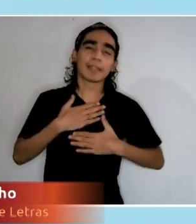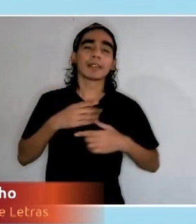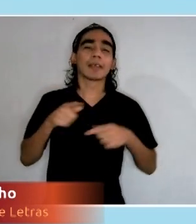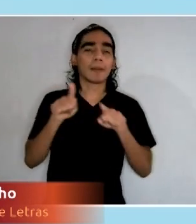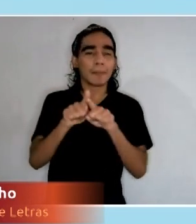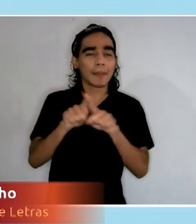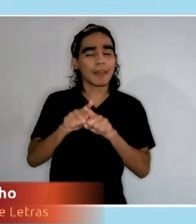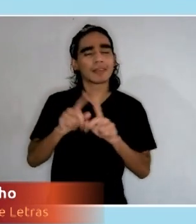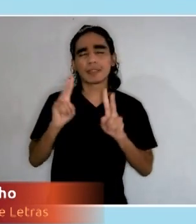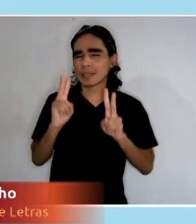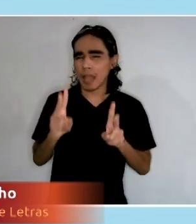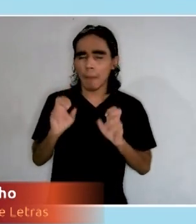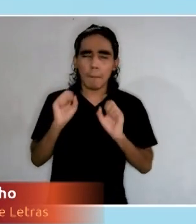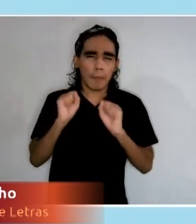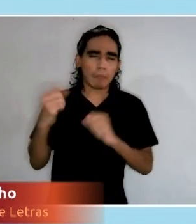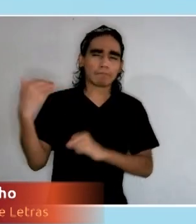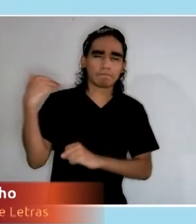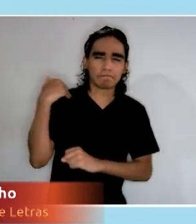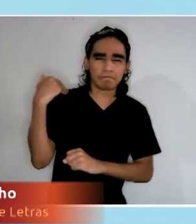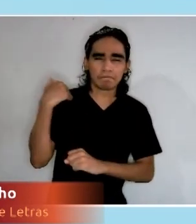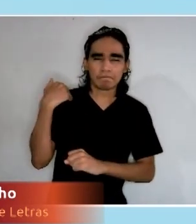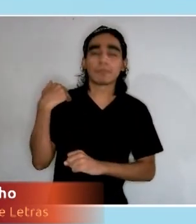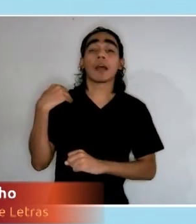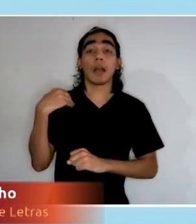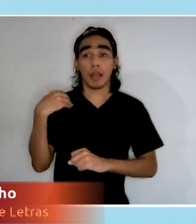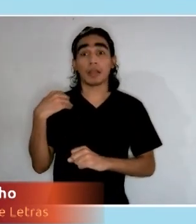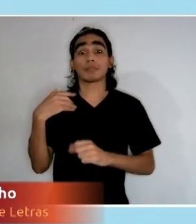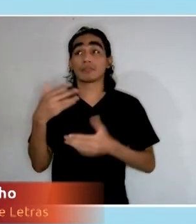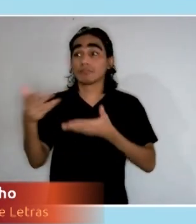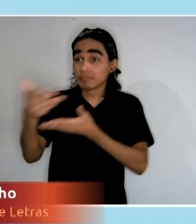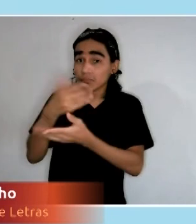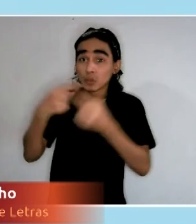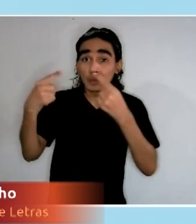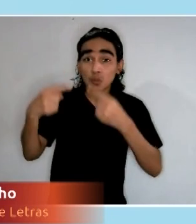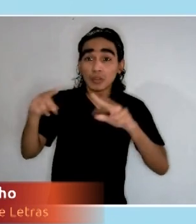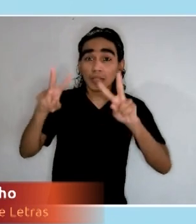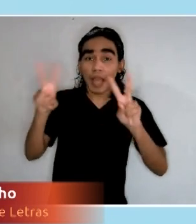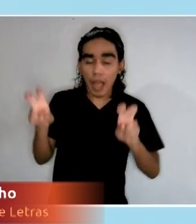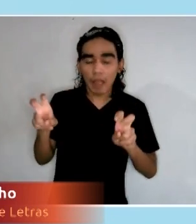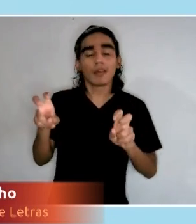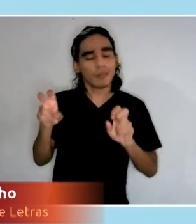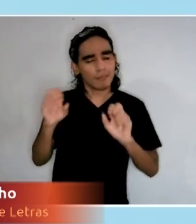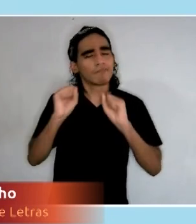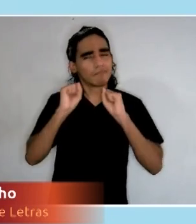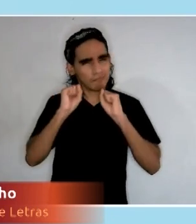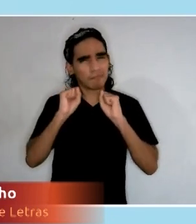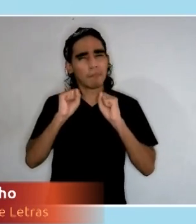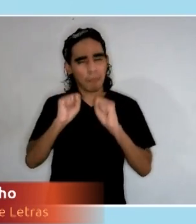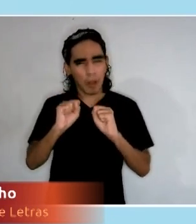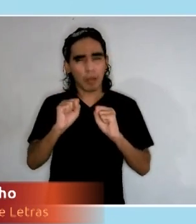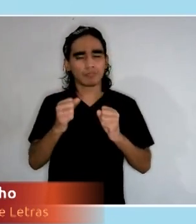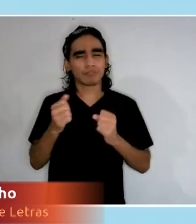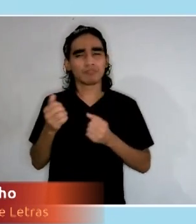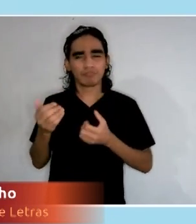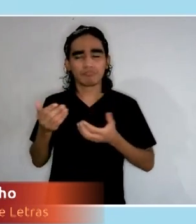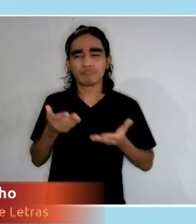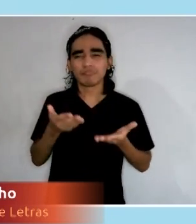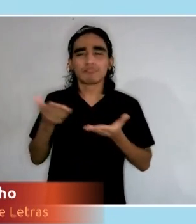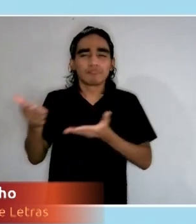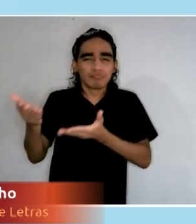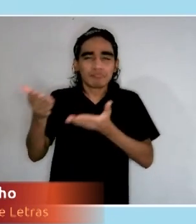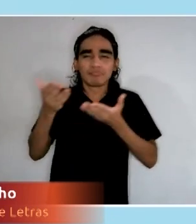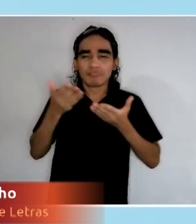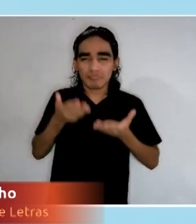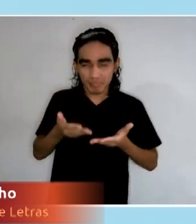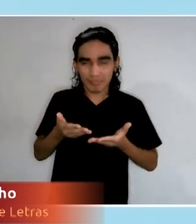estou à disposição para, quando vocês precisarem, avaliarem que é interessante, como vocês fazem. Eu acho que o debate